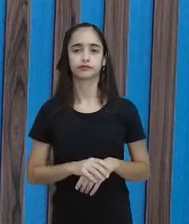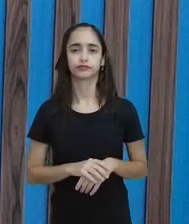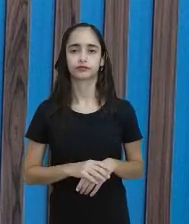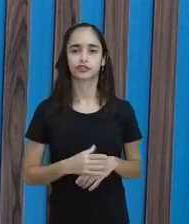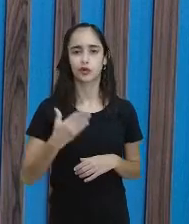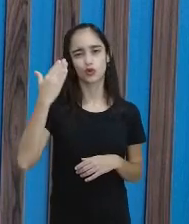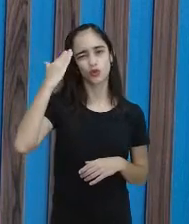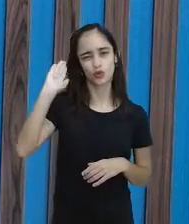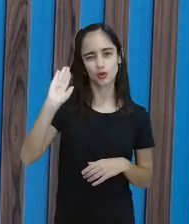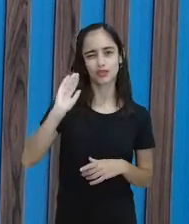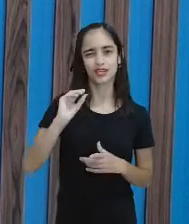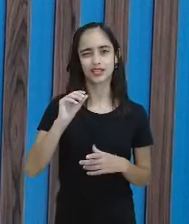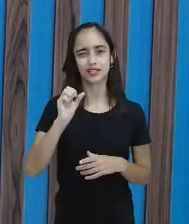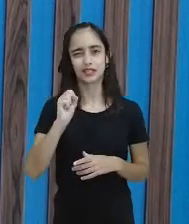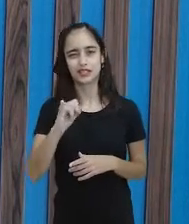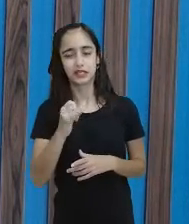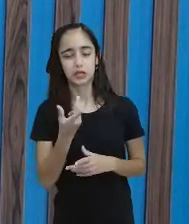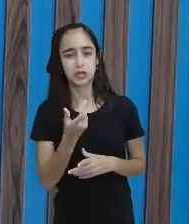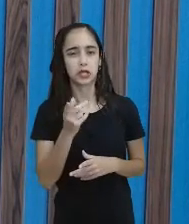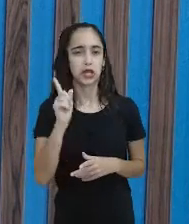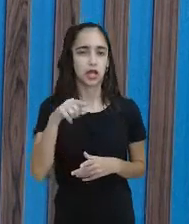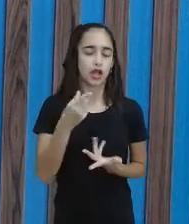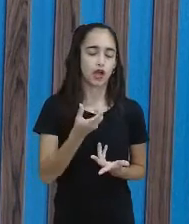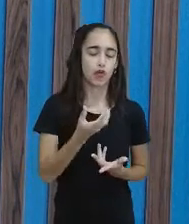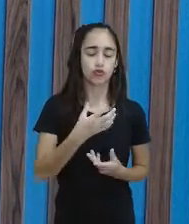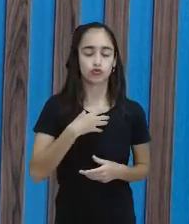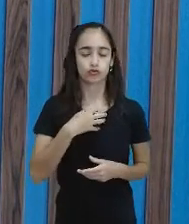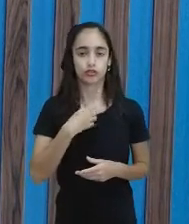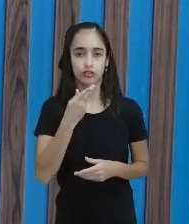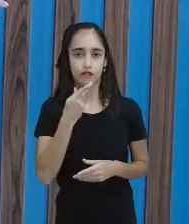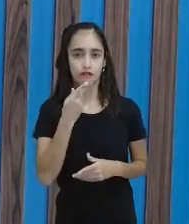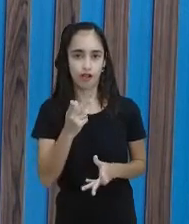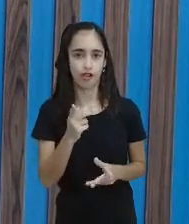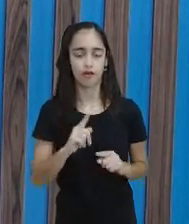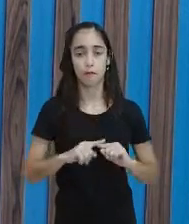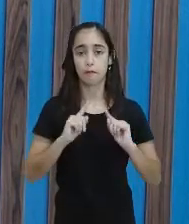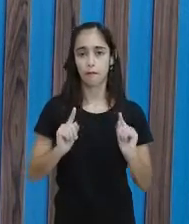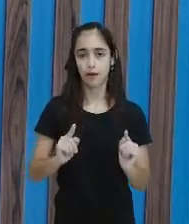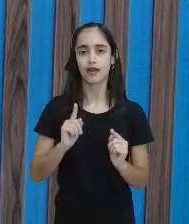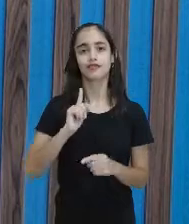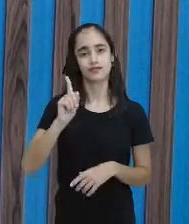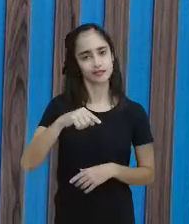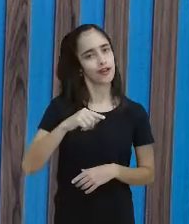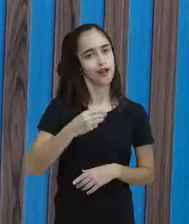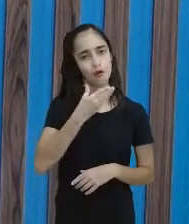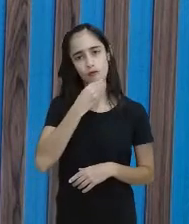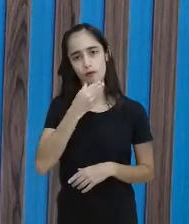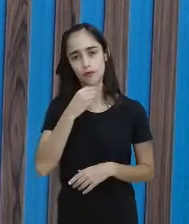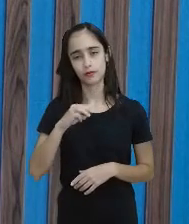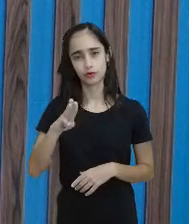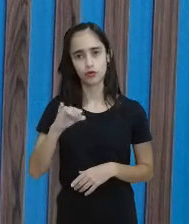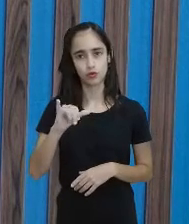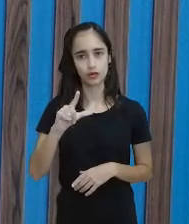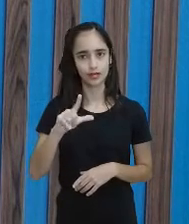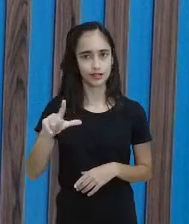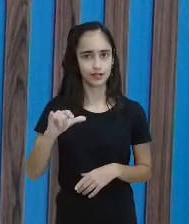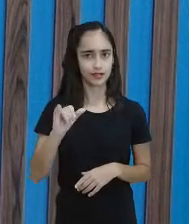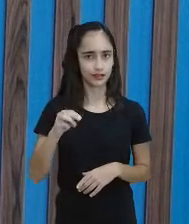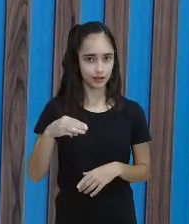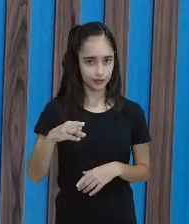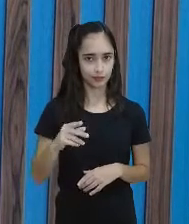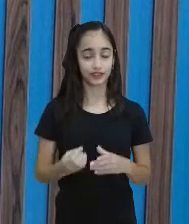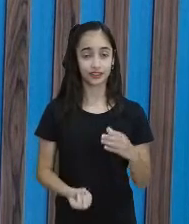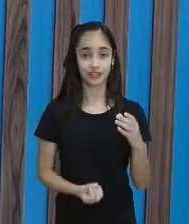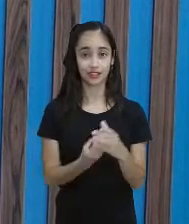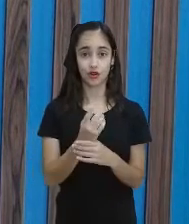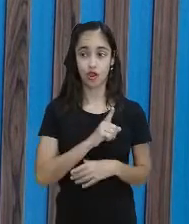pronuncia não sei se meu inglês tá bom não, mas é o William. A gente chama de William. Foi o William que inventou aí, lá nos Estados